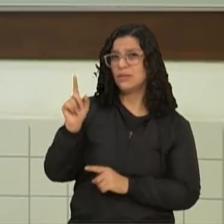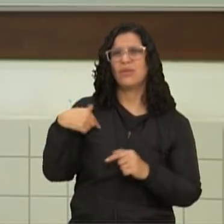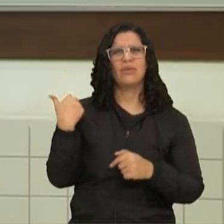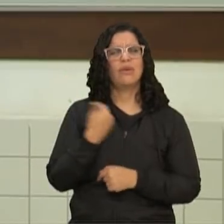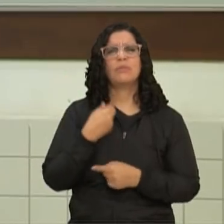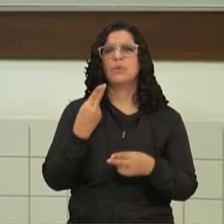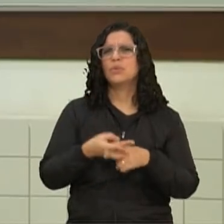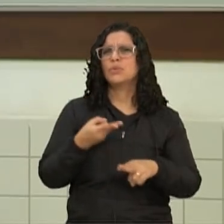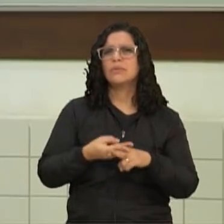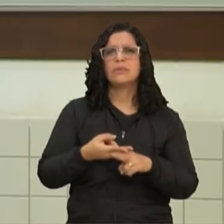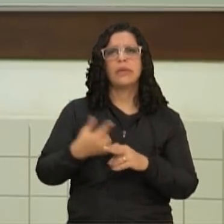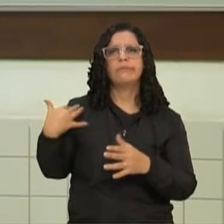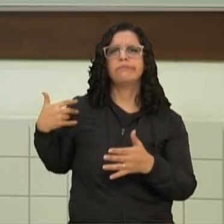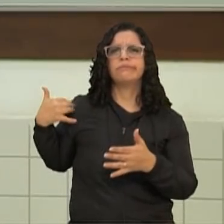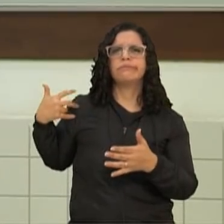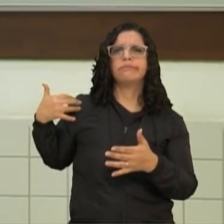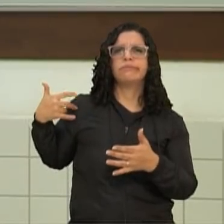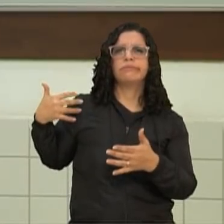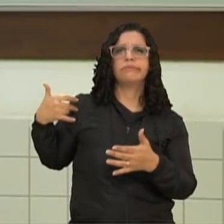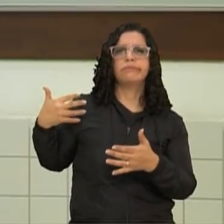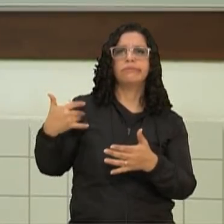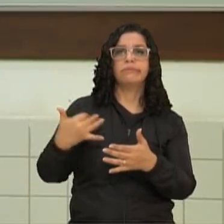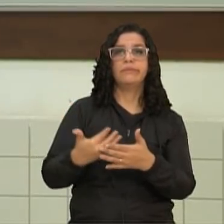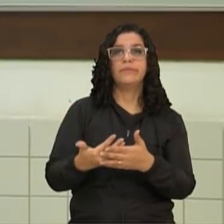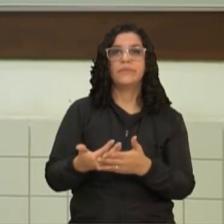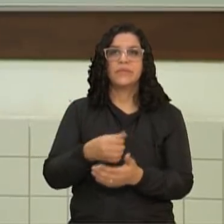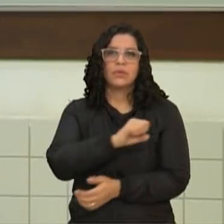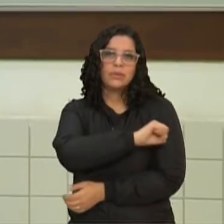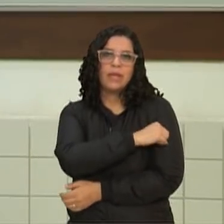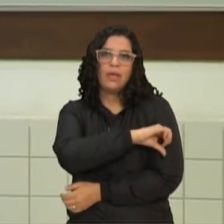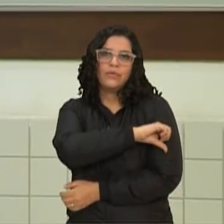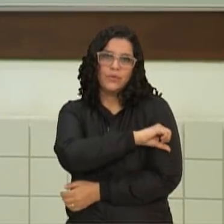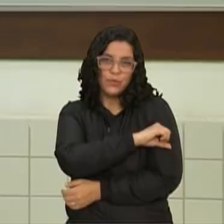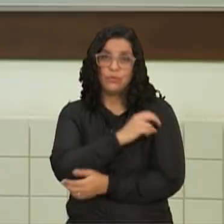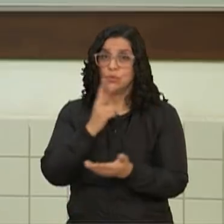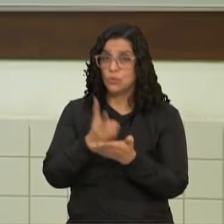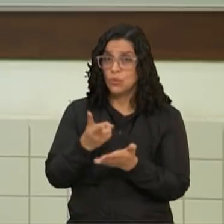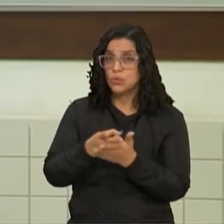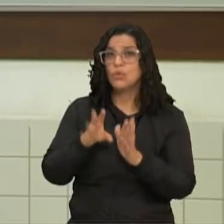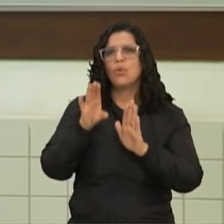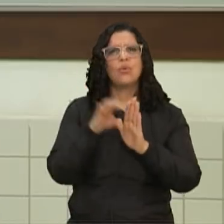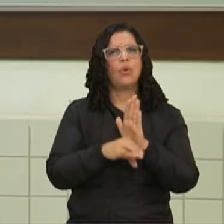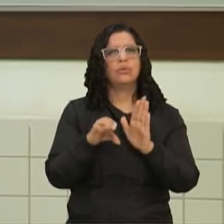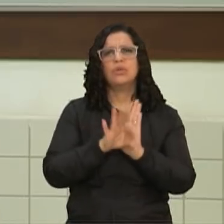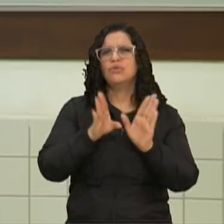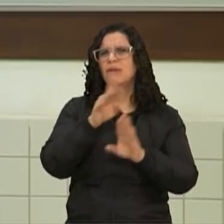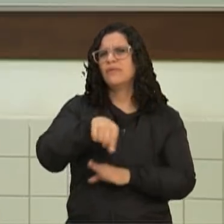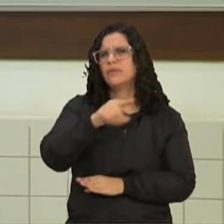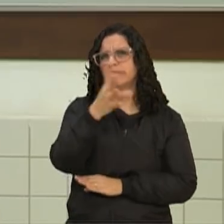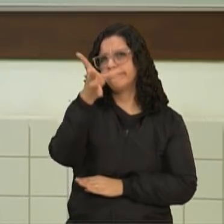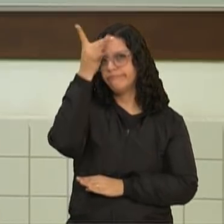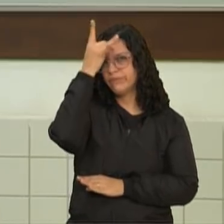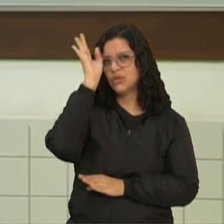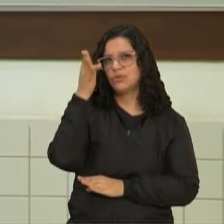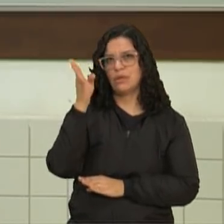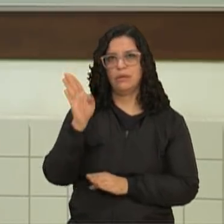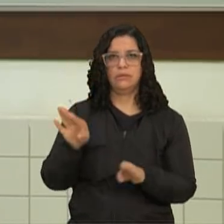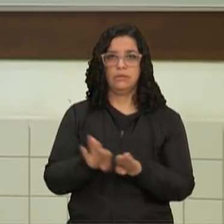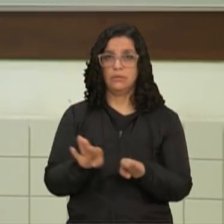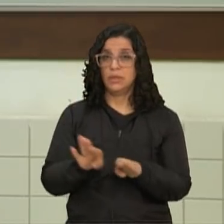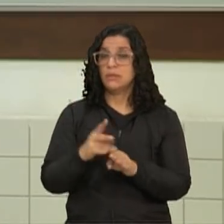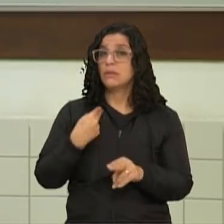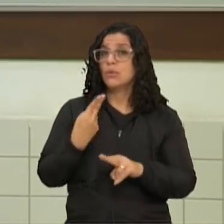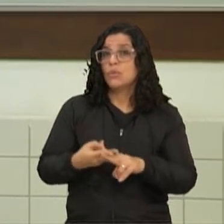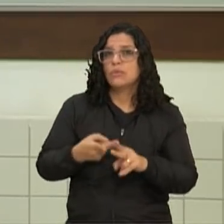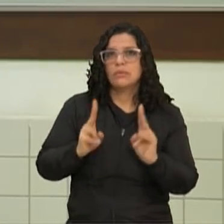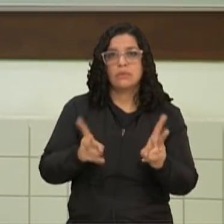a gente usa desde lá o ensino fundamental. Então, é um conceito já bastante batido, a gente sempre está